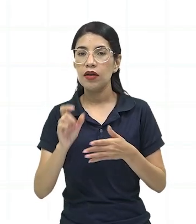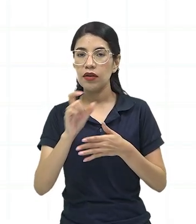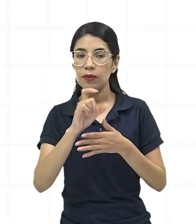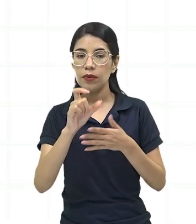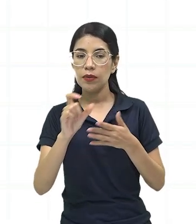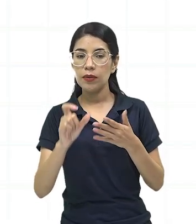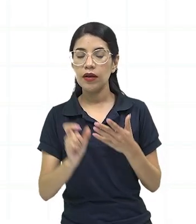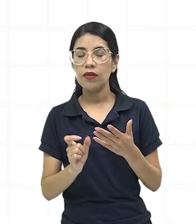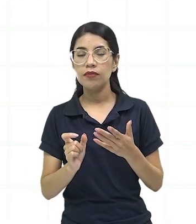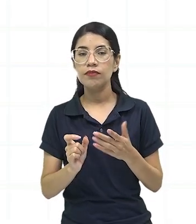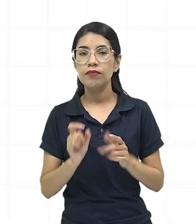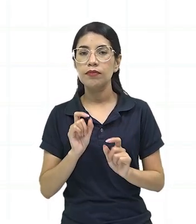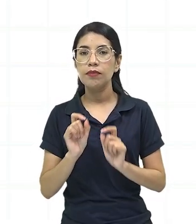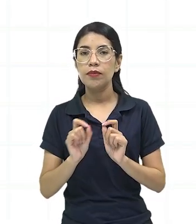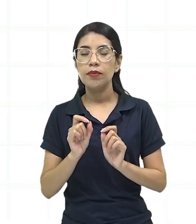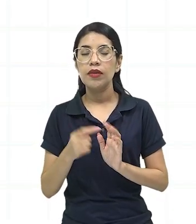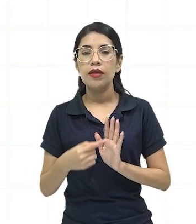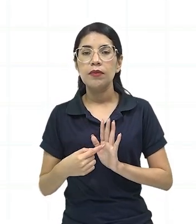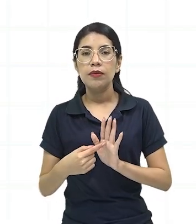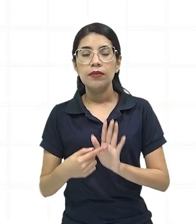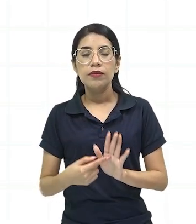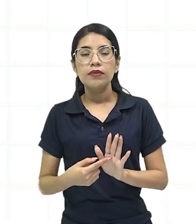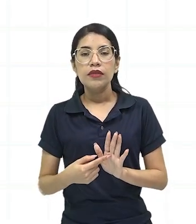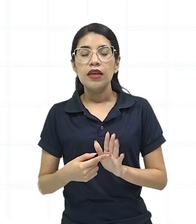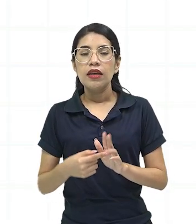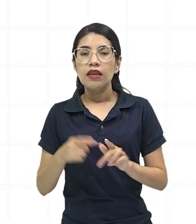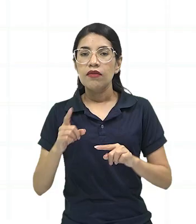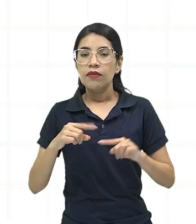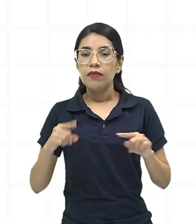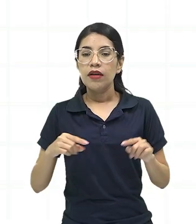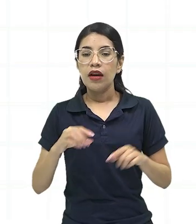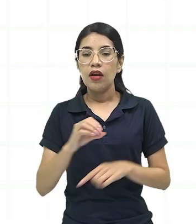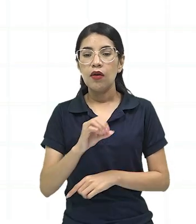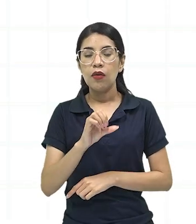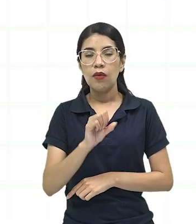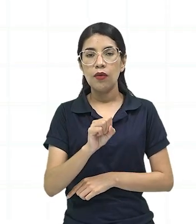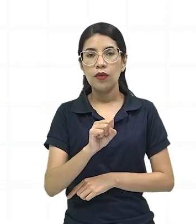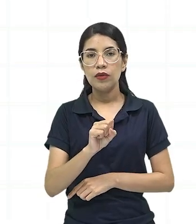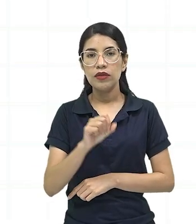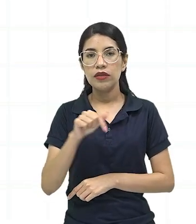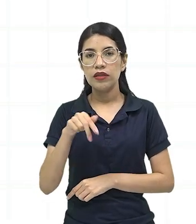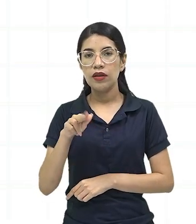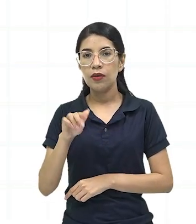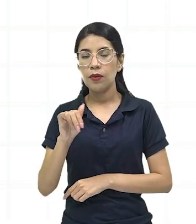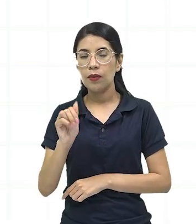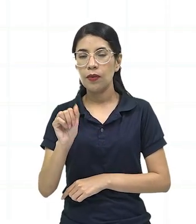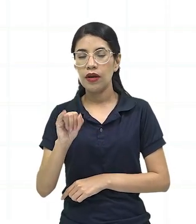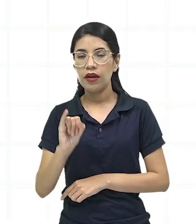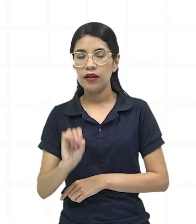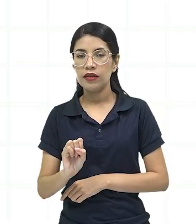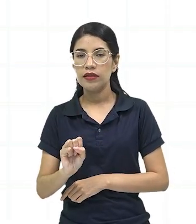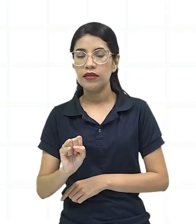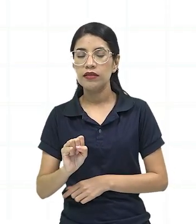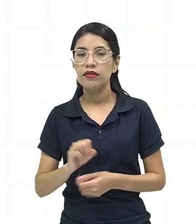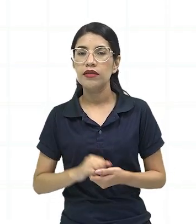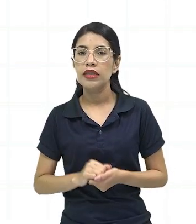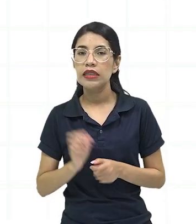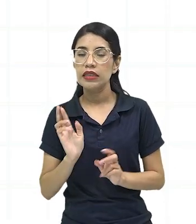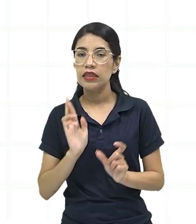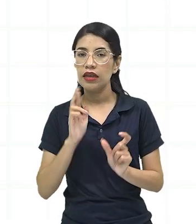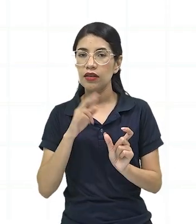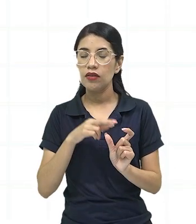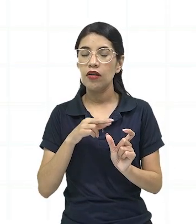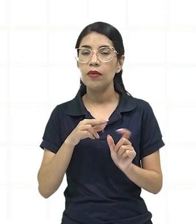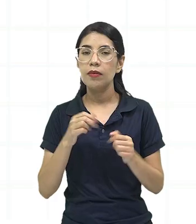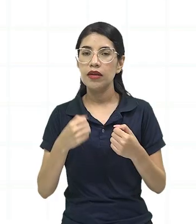plural para mostrar a variação. Agora, os quais, porque como eu já falei para vocês, se ele faz retomada, ele tem